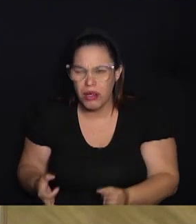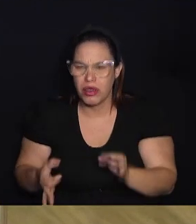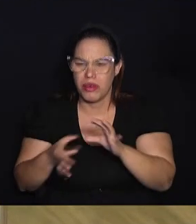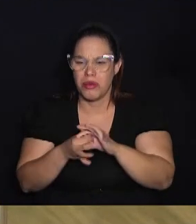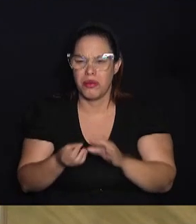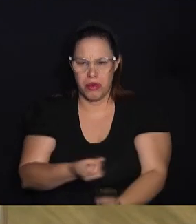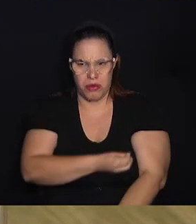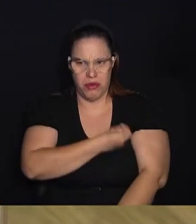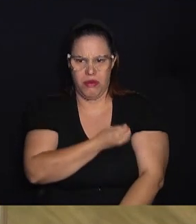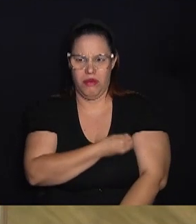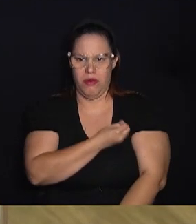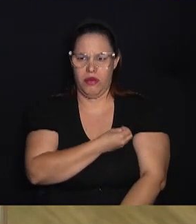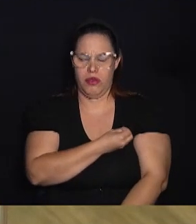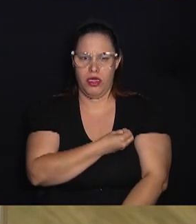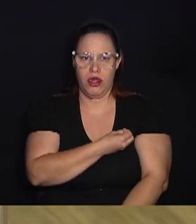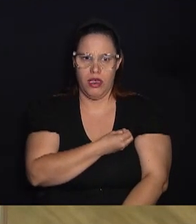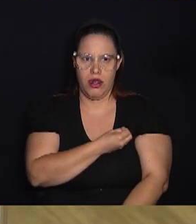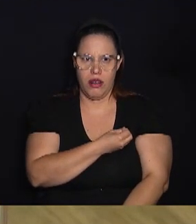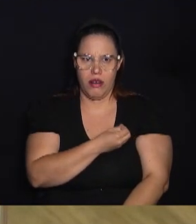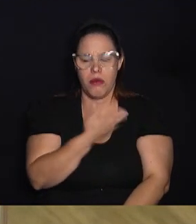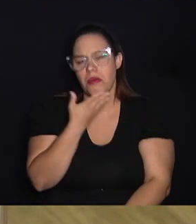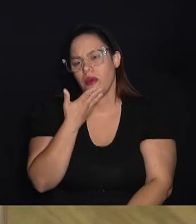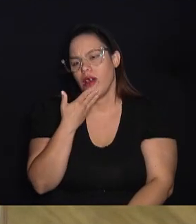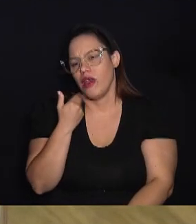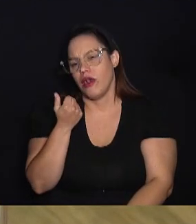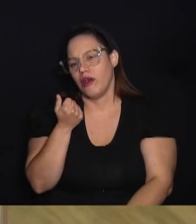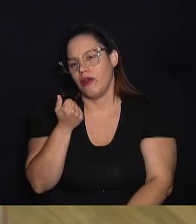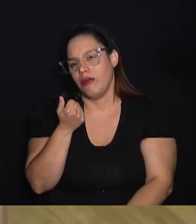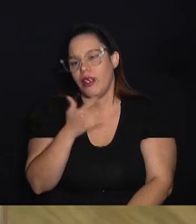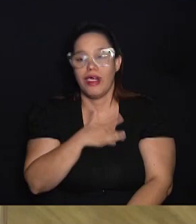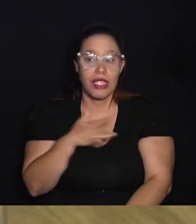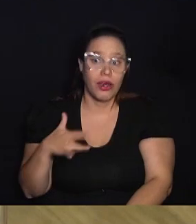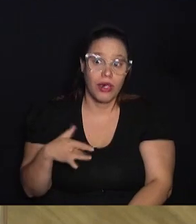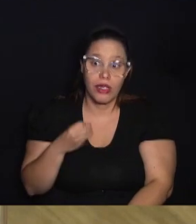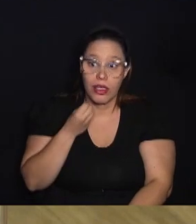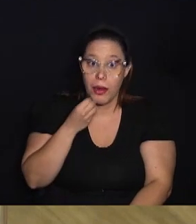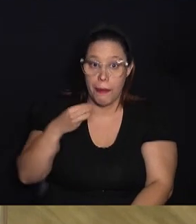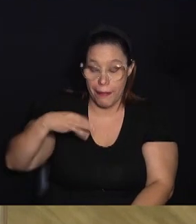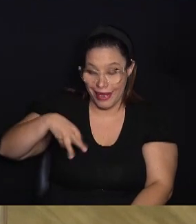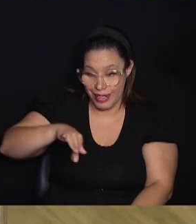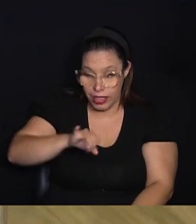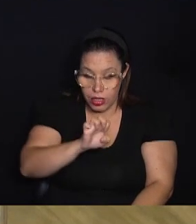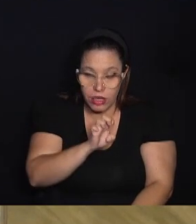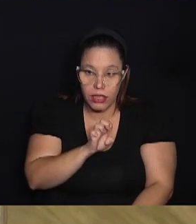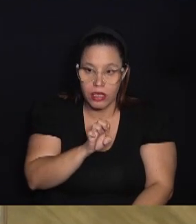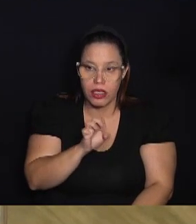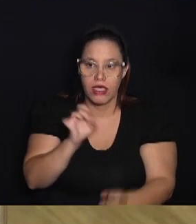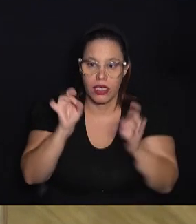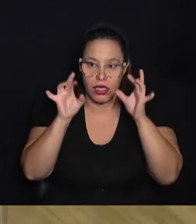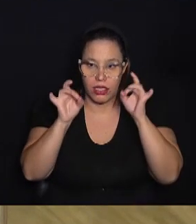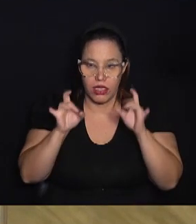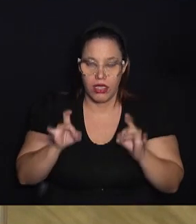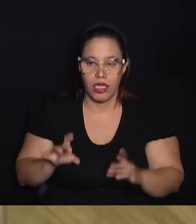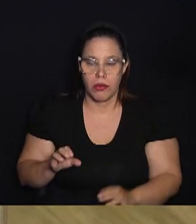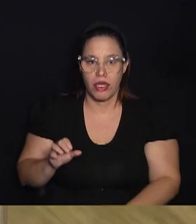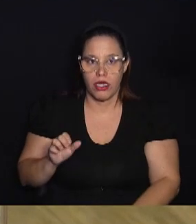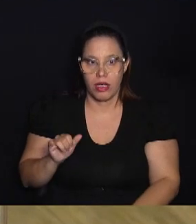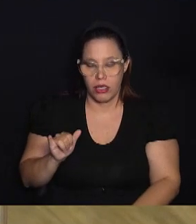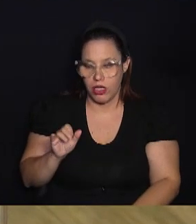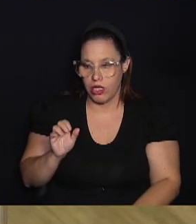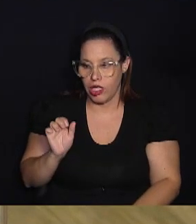viver uma vida um pouquinho melhor um pouquinho mais saudável a gente tá aqui com Marie eh que é especialista em yoga né temos